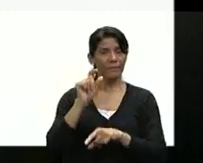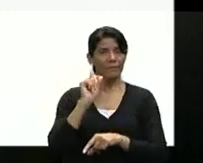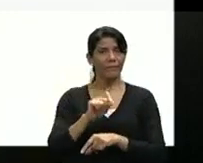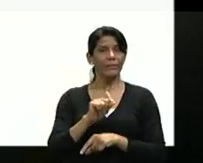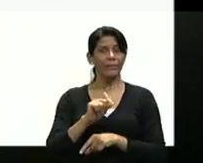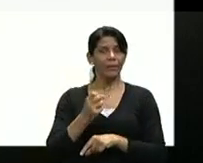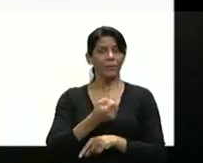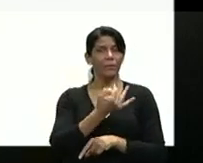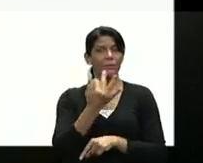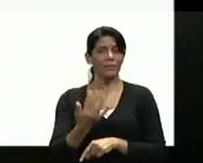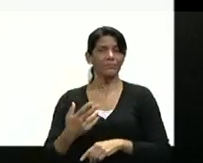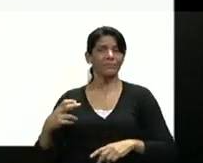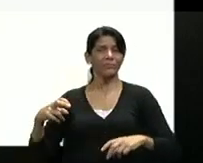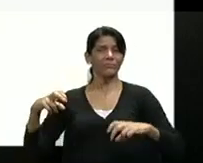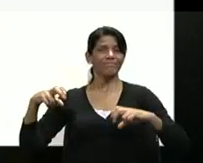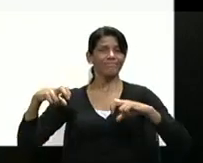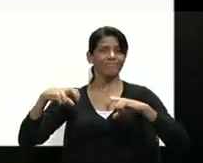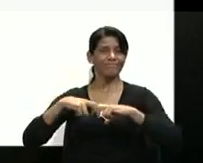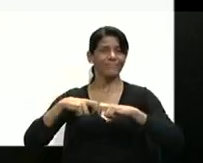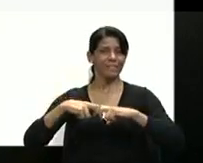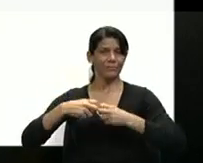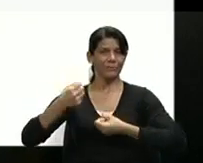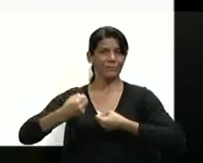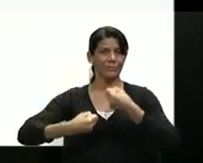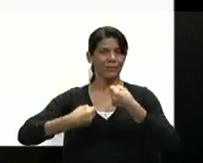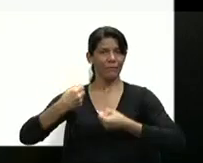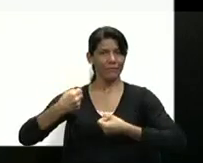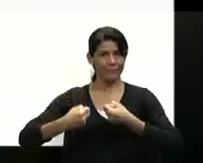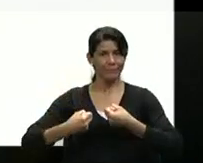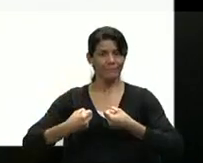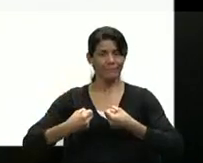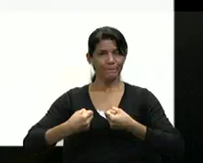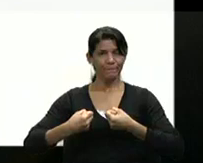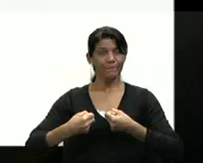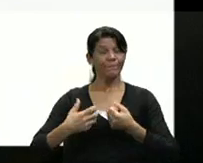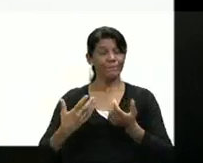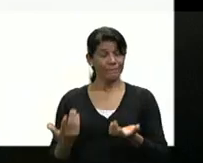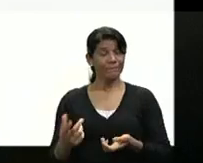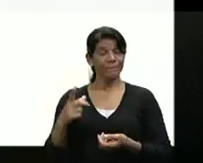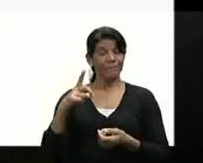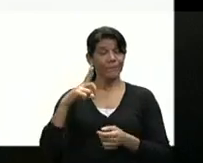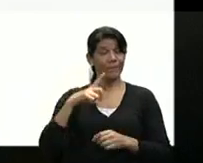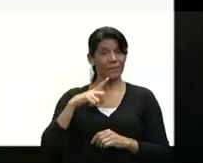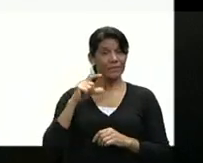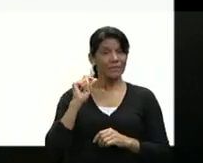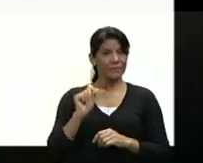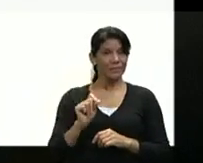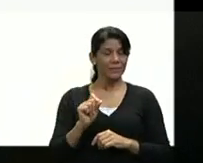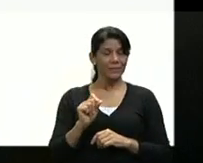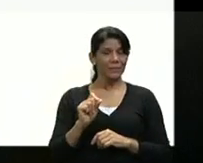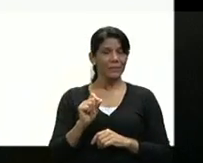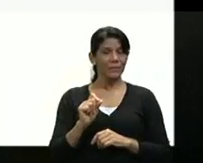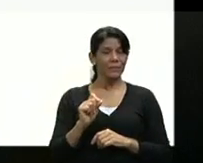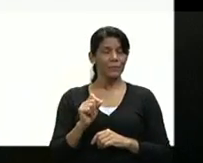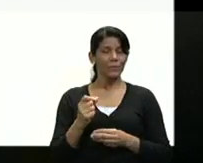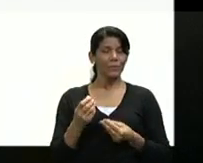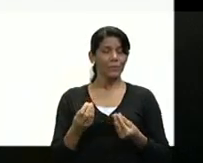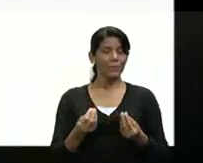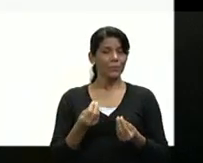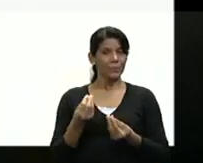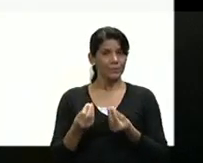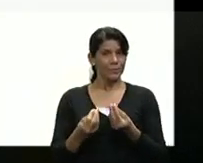do número de acidentes de trânsito. Então, nós temos aqui uma